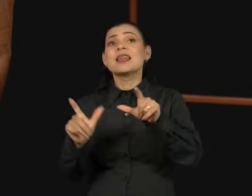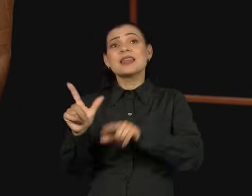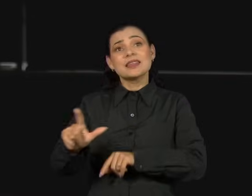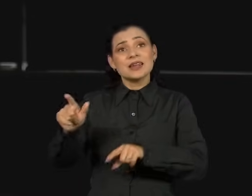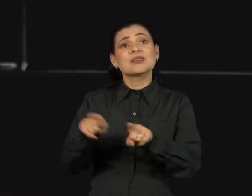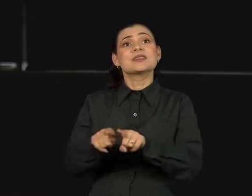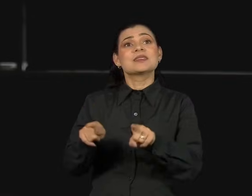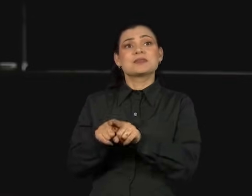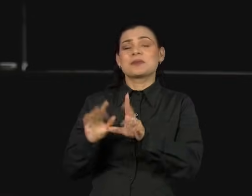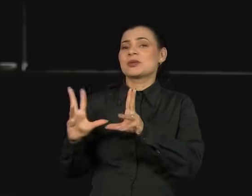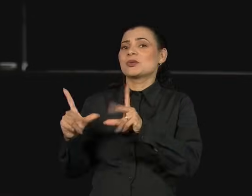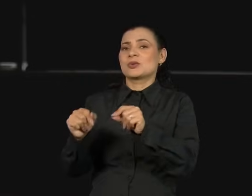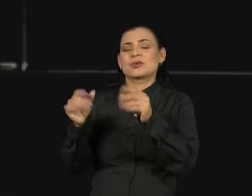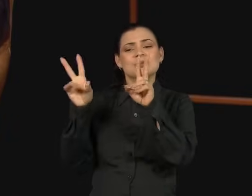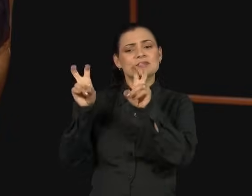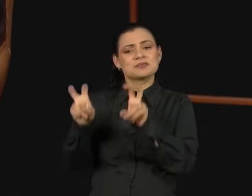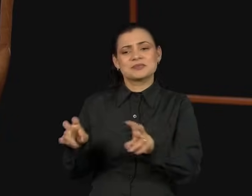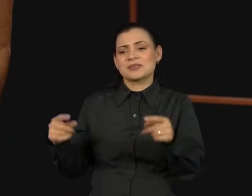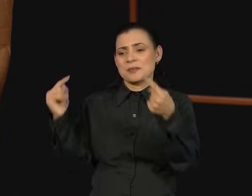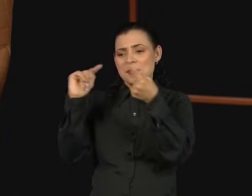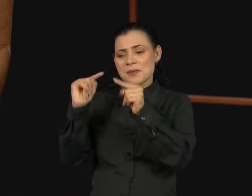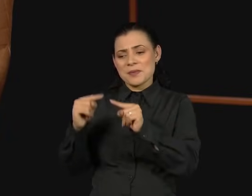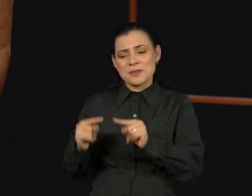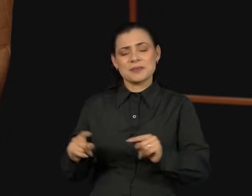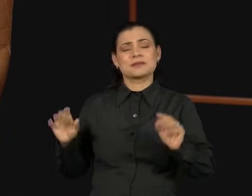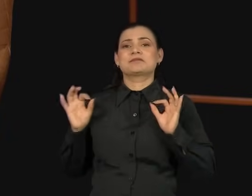literatura, todos, né? Então,